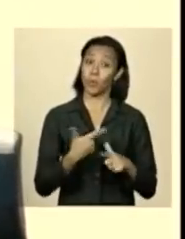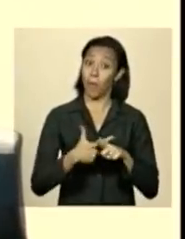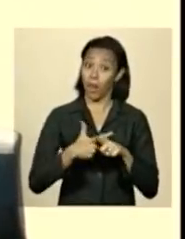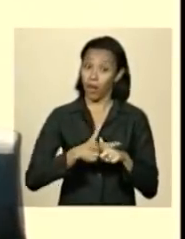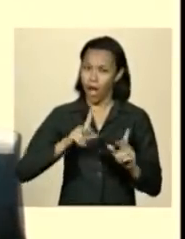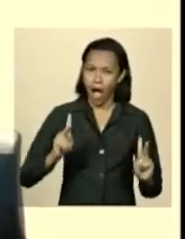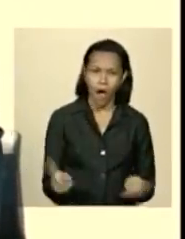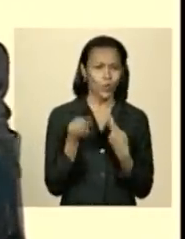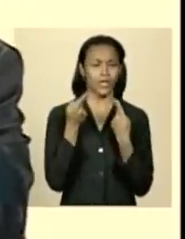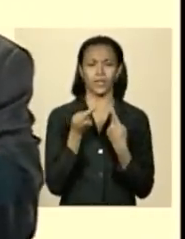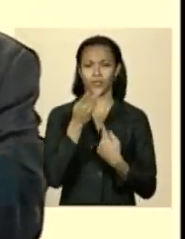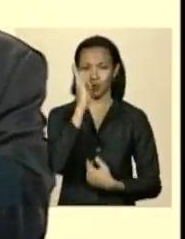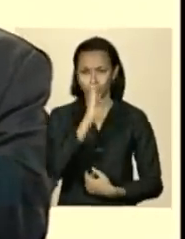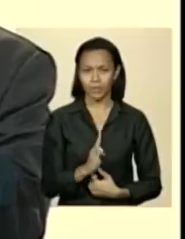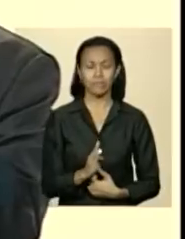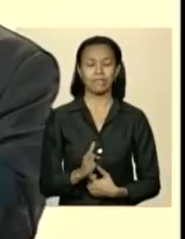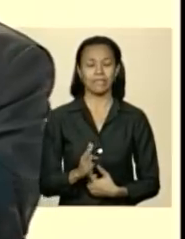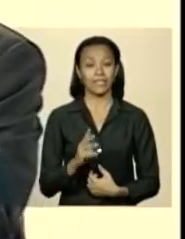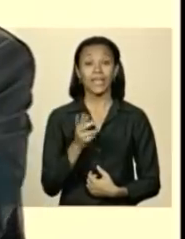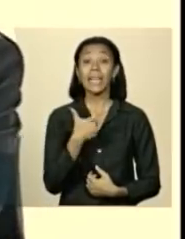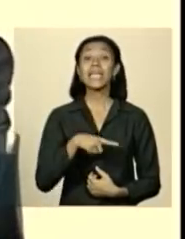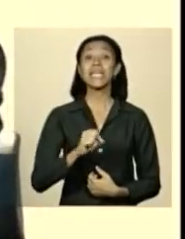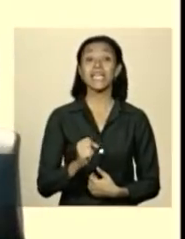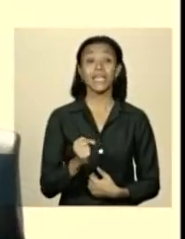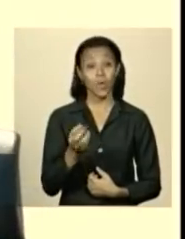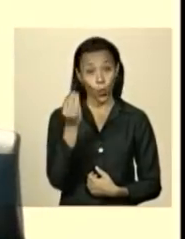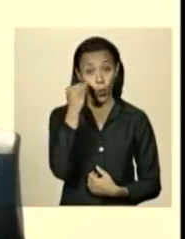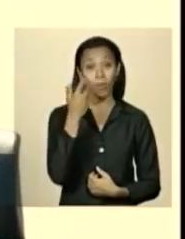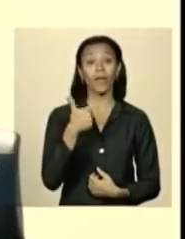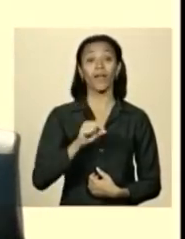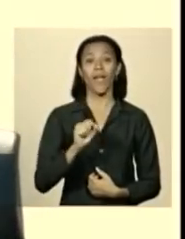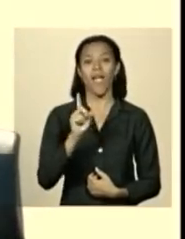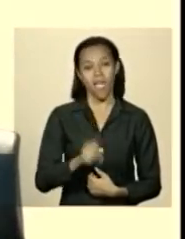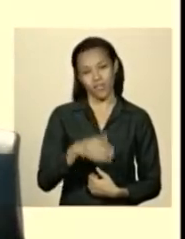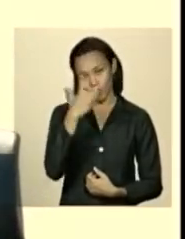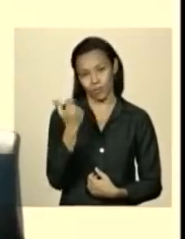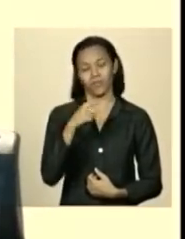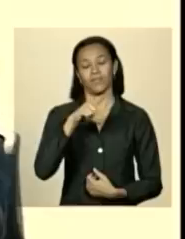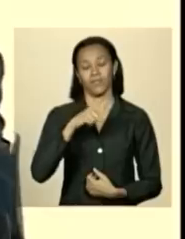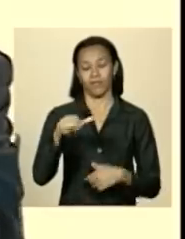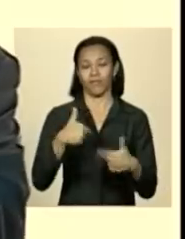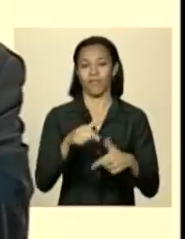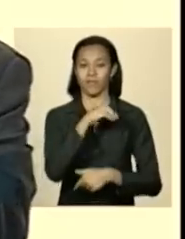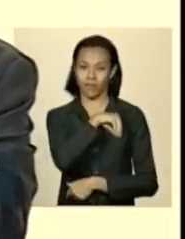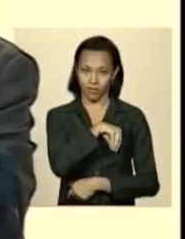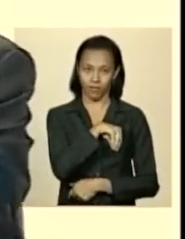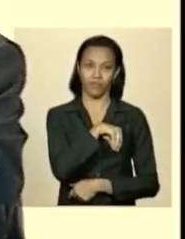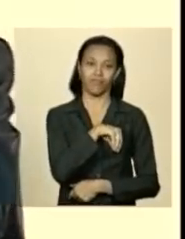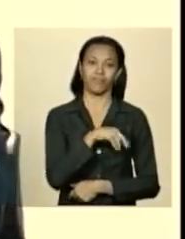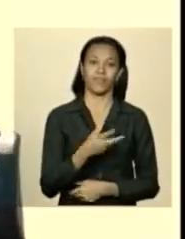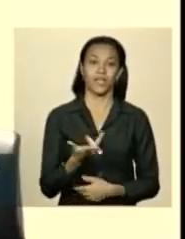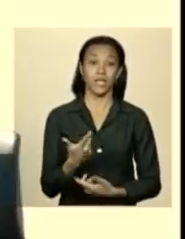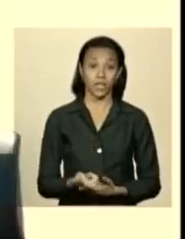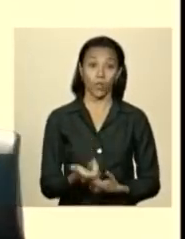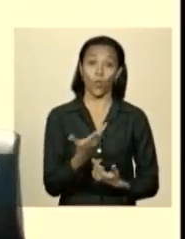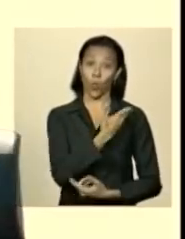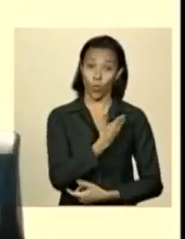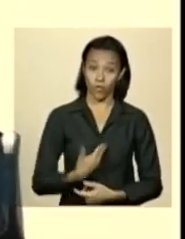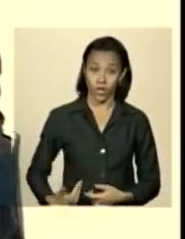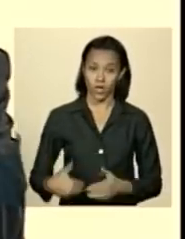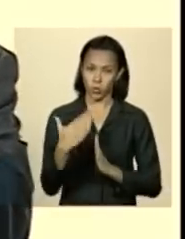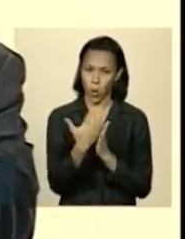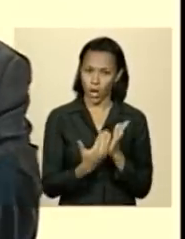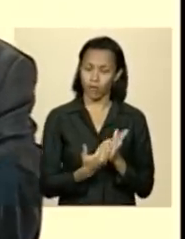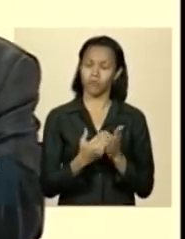vezes quem paga o preço da crise num primeiro momento são os trabalhadores assalariados Então as medidas que o governo vem adotando